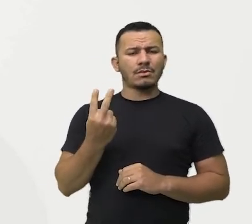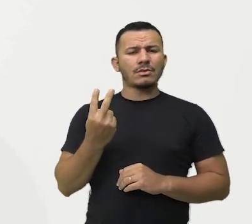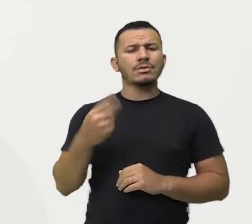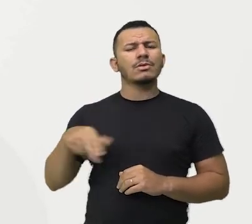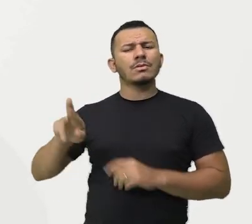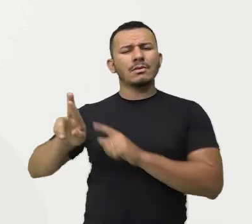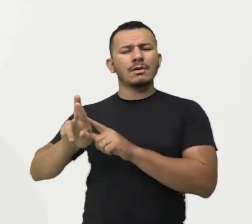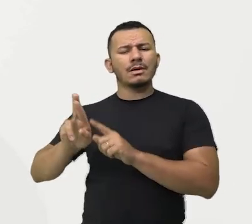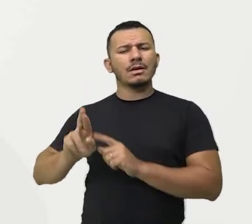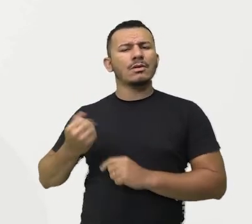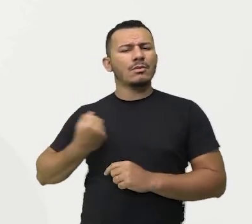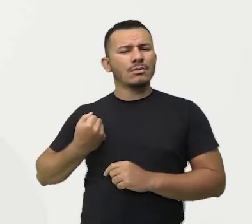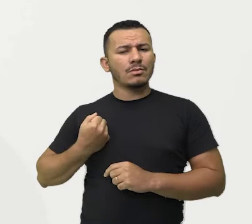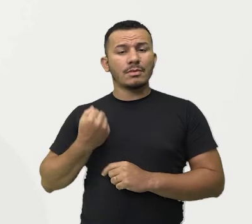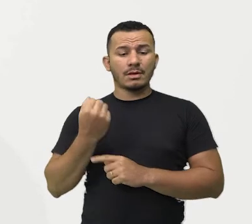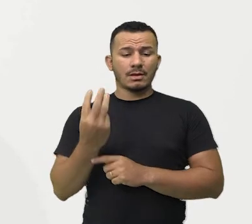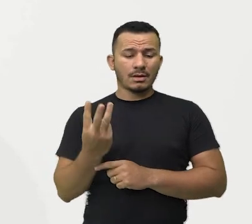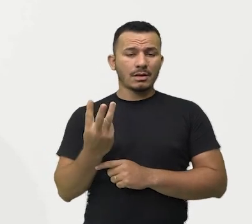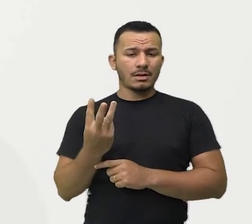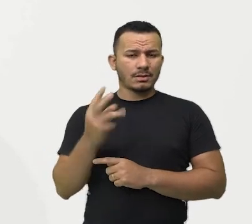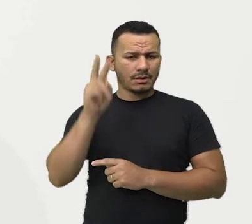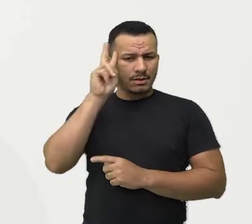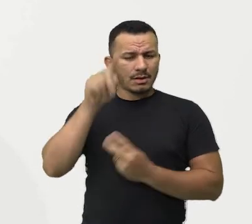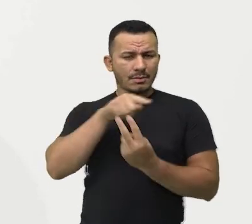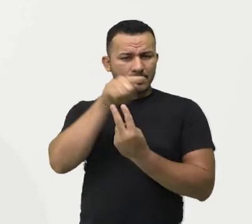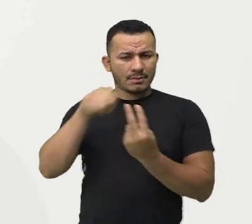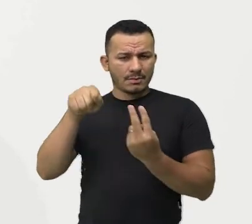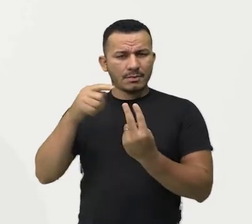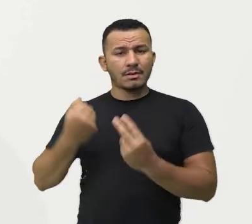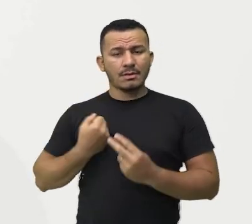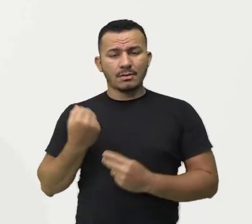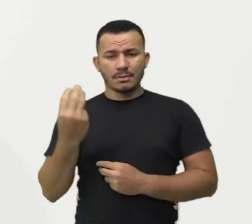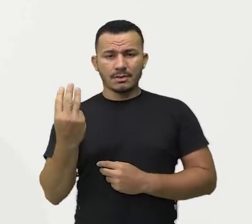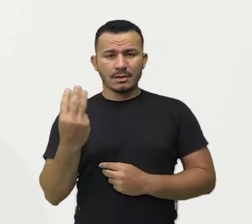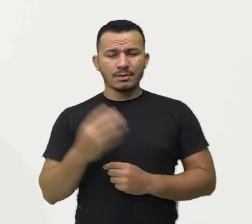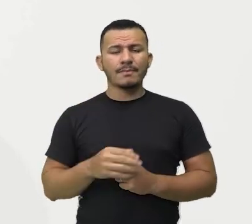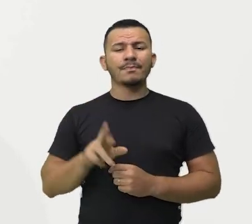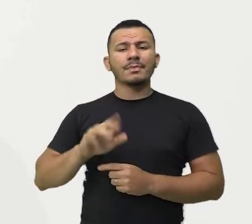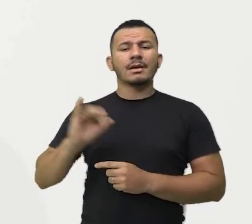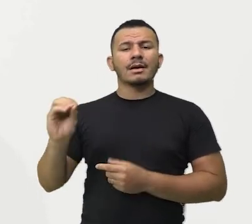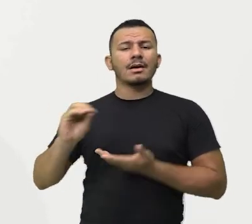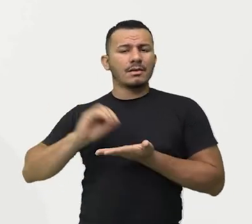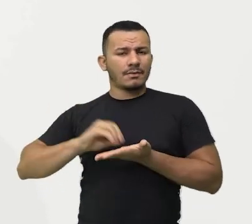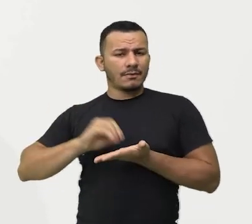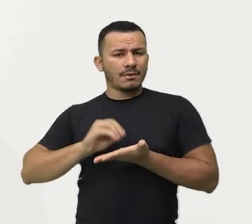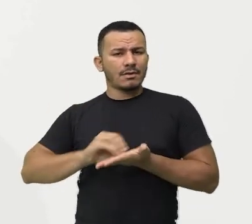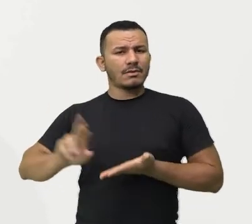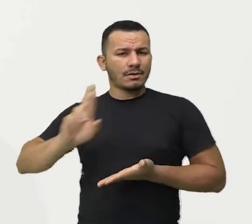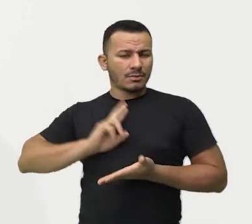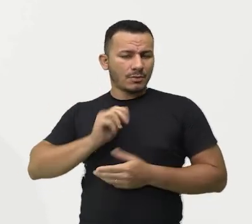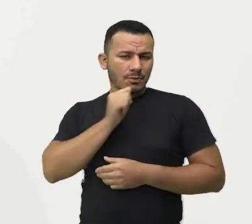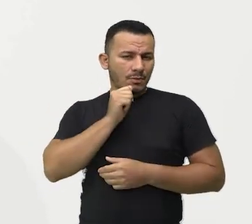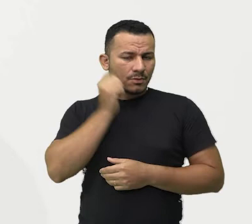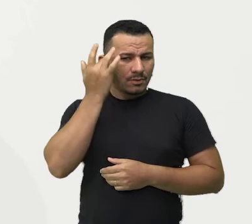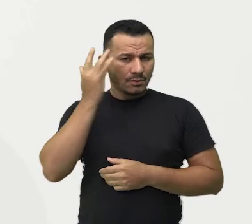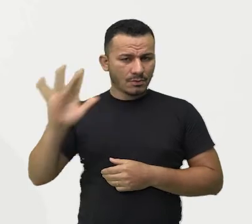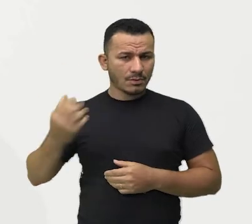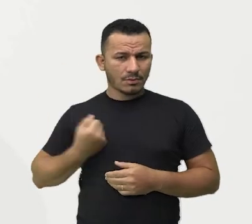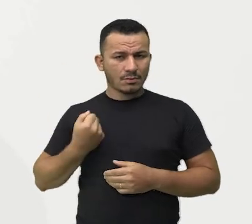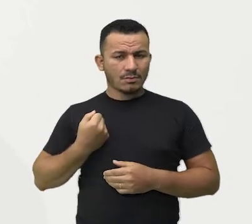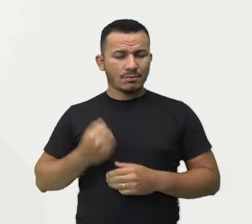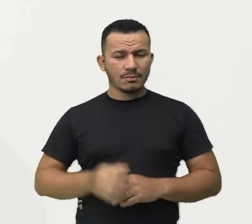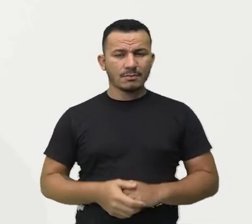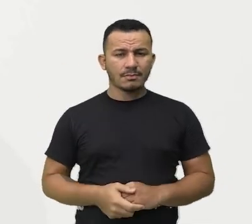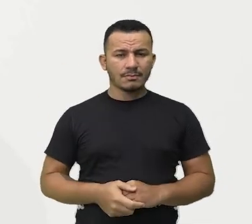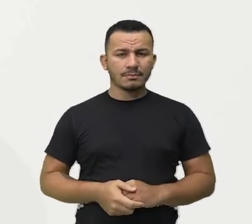Que é igual a 2. Quanto vale o π, pessoal? Π vale 3. A questão falou. Π é 3. E o raio é o que a gente quer saber. O raio a